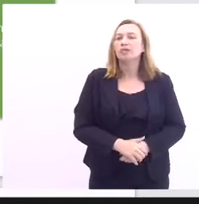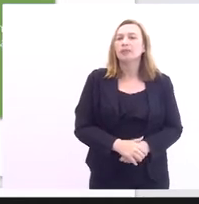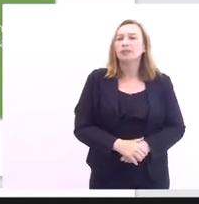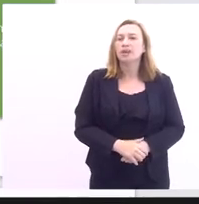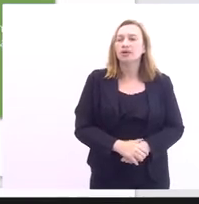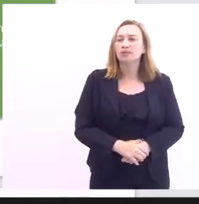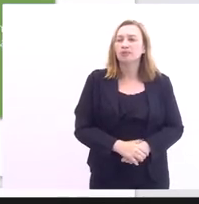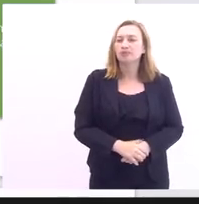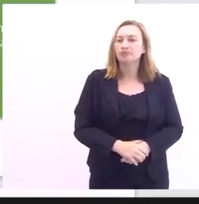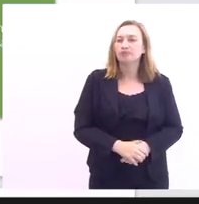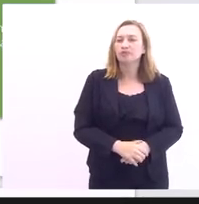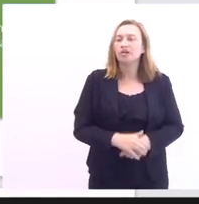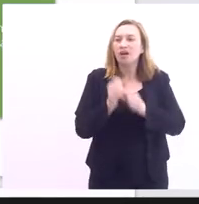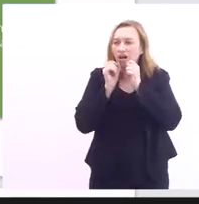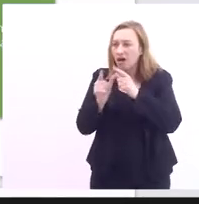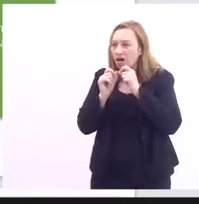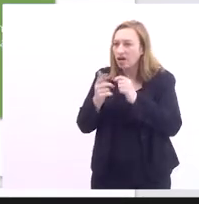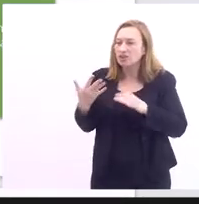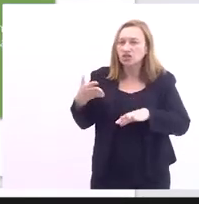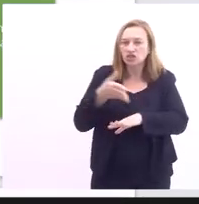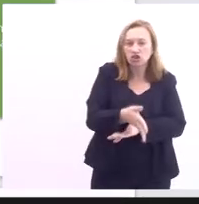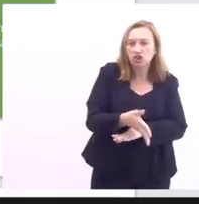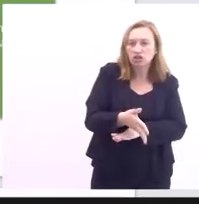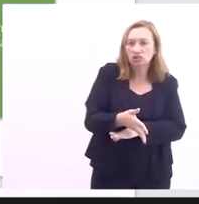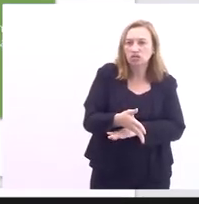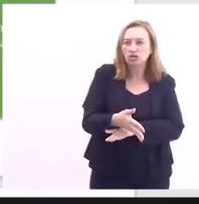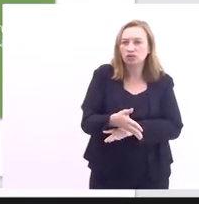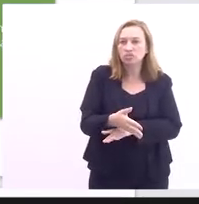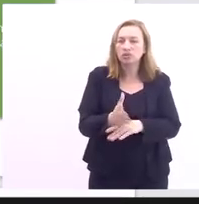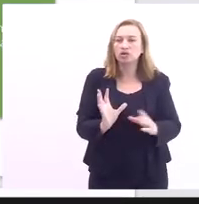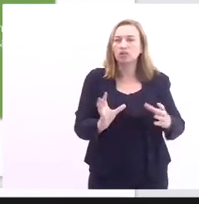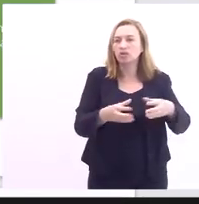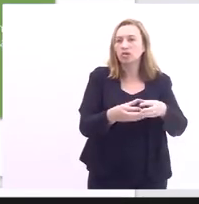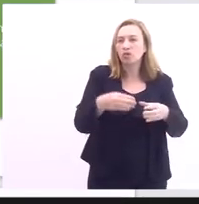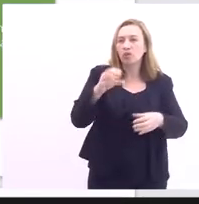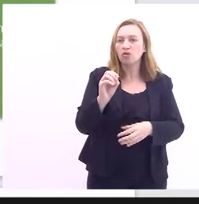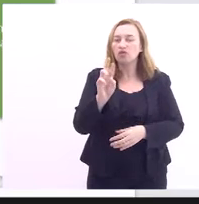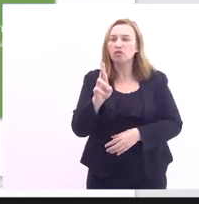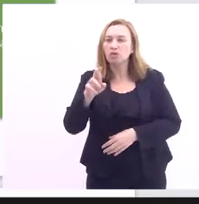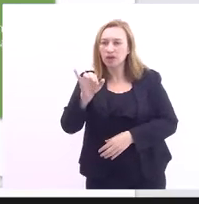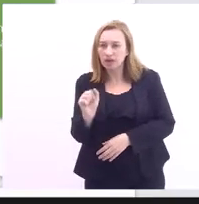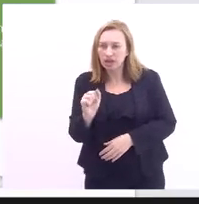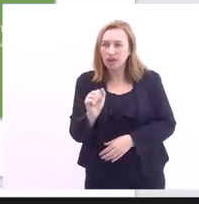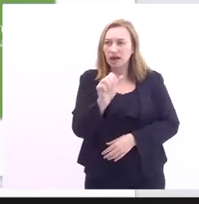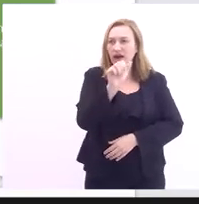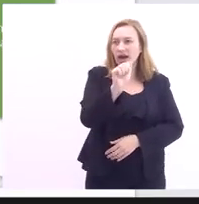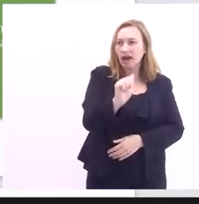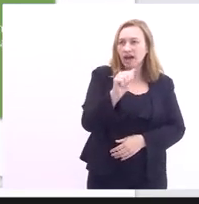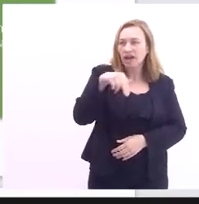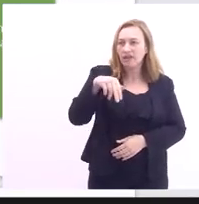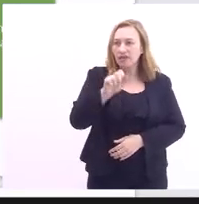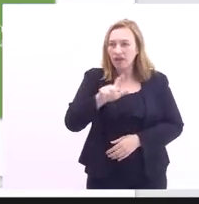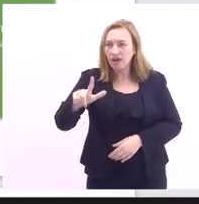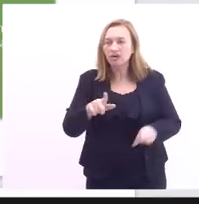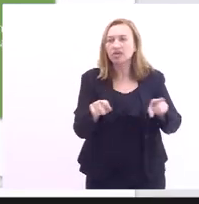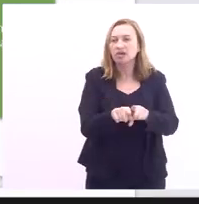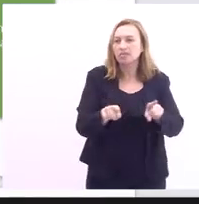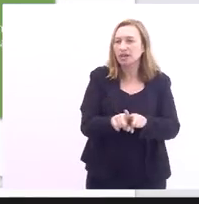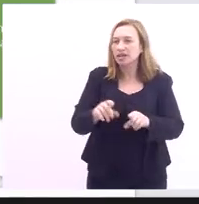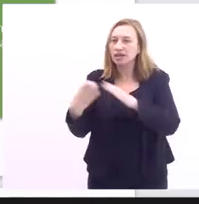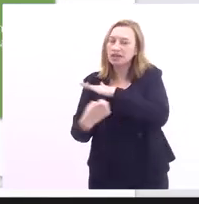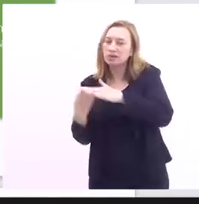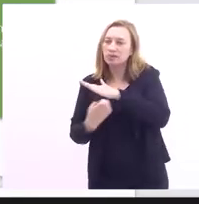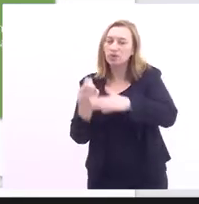de reclamação que chegam junto à ouvidoria da ANEEL e também na ouvidoria das distribuidoras, e o resultado